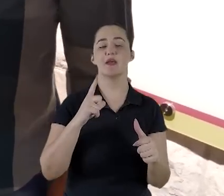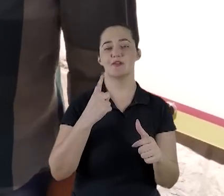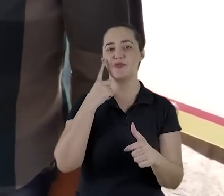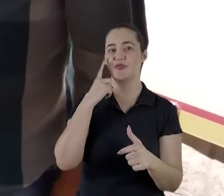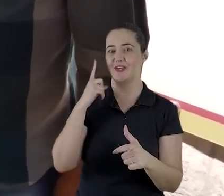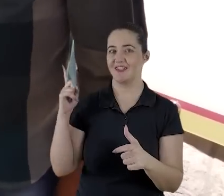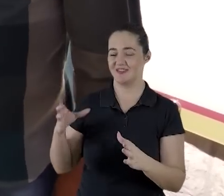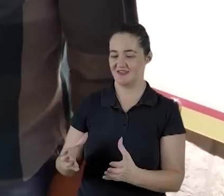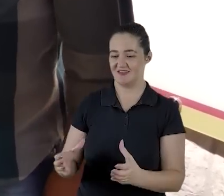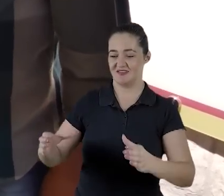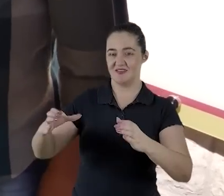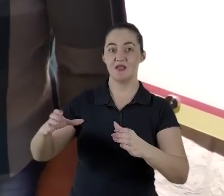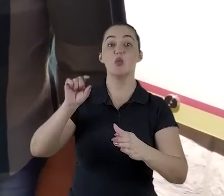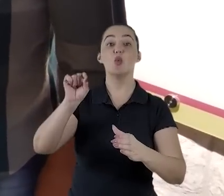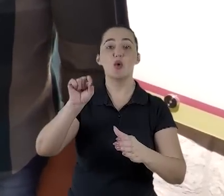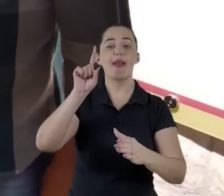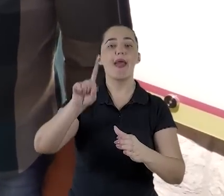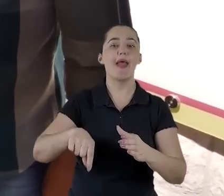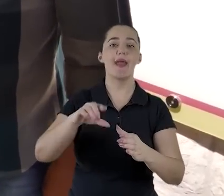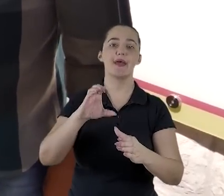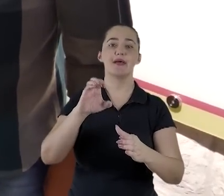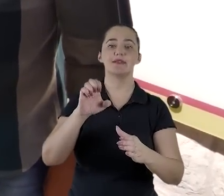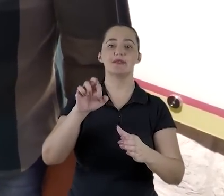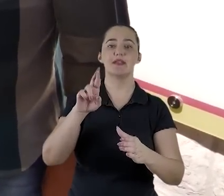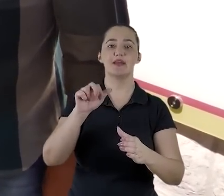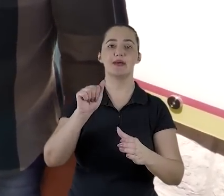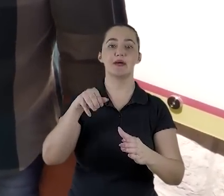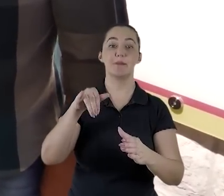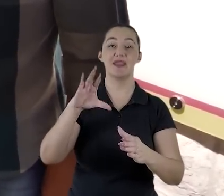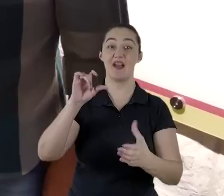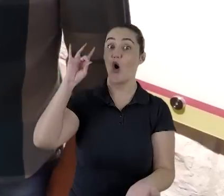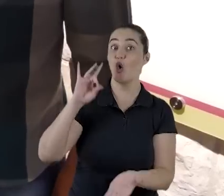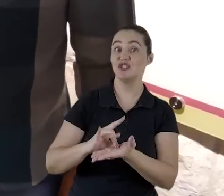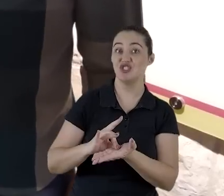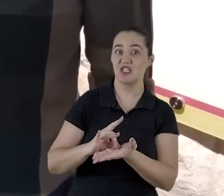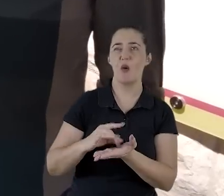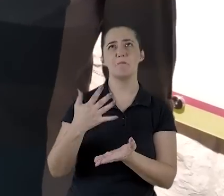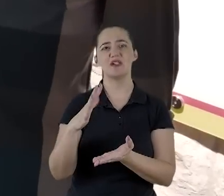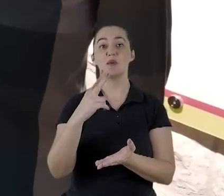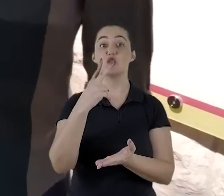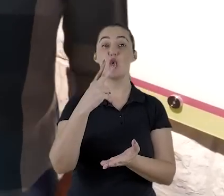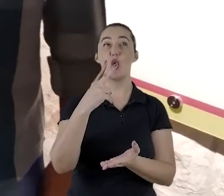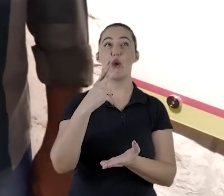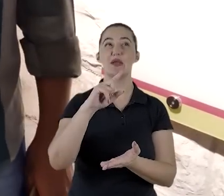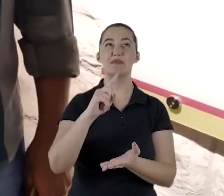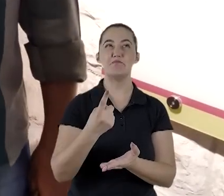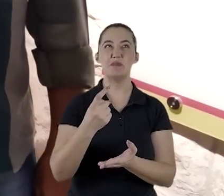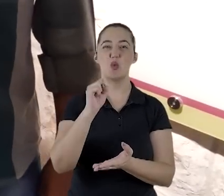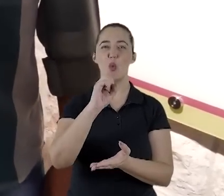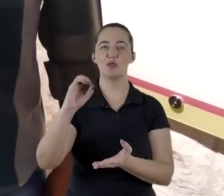arqueológico, você tem estas cestas aqui cheias de cerâmica. Essas cerâmicas são originais, cerâmicas de pelo